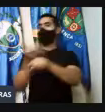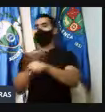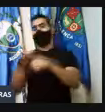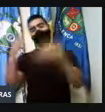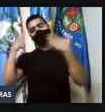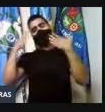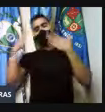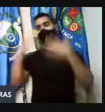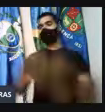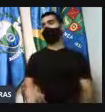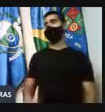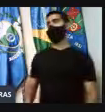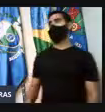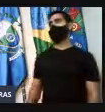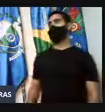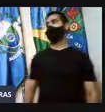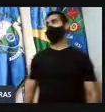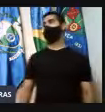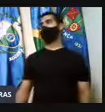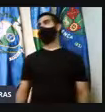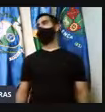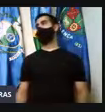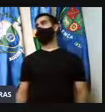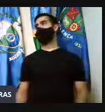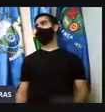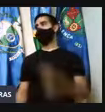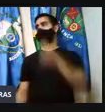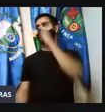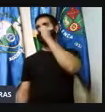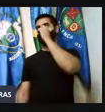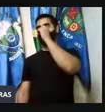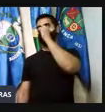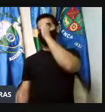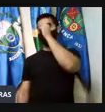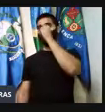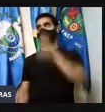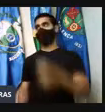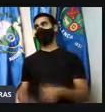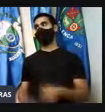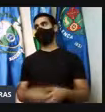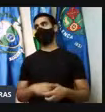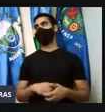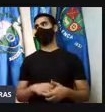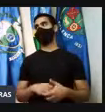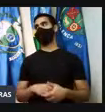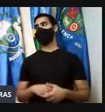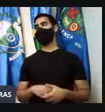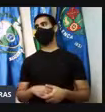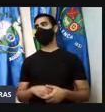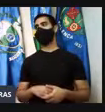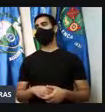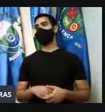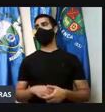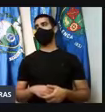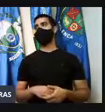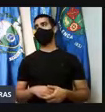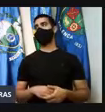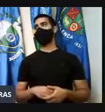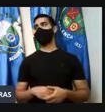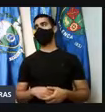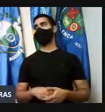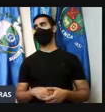Obrigado. Vereador Marquinhos. Alô, presidente, ressaltando aí o que o vereador David